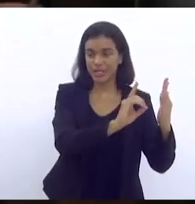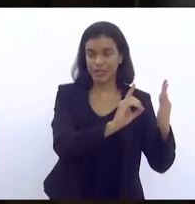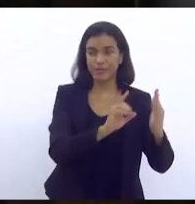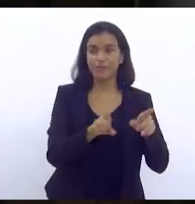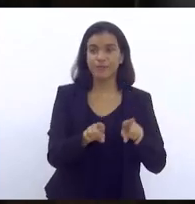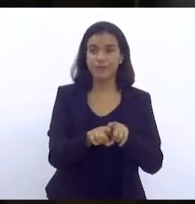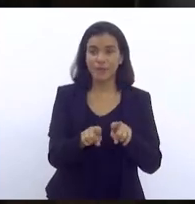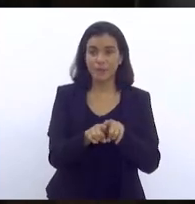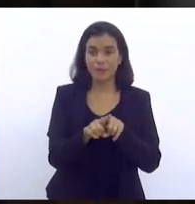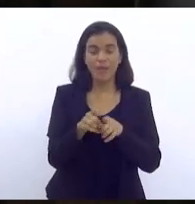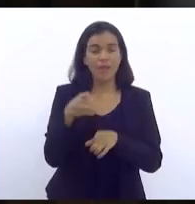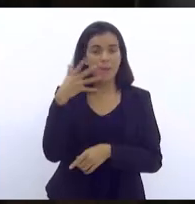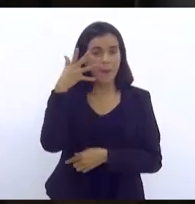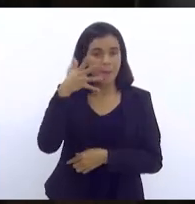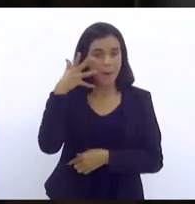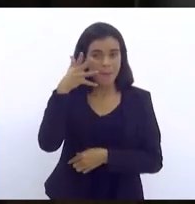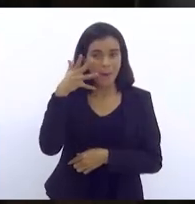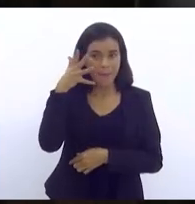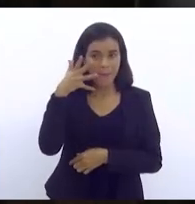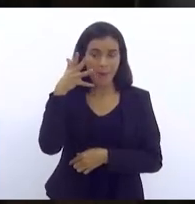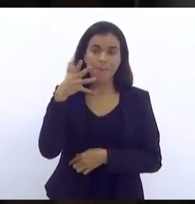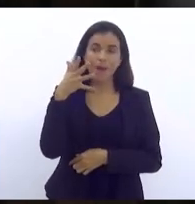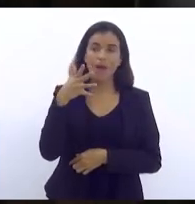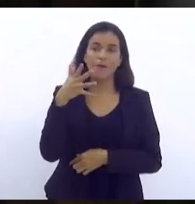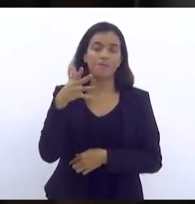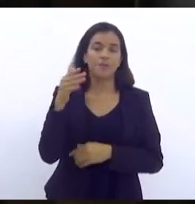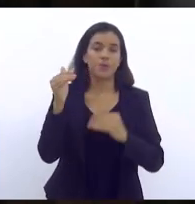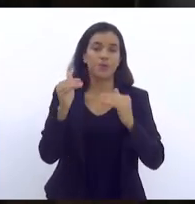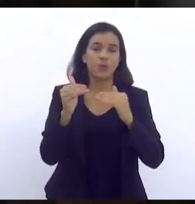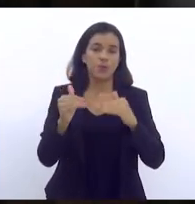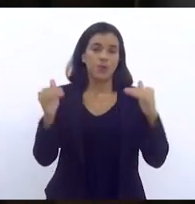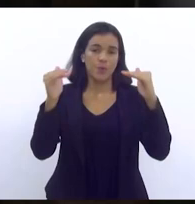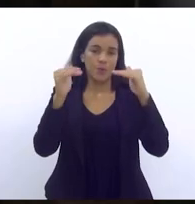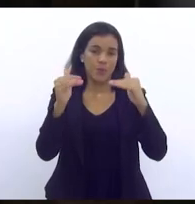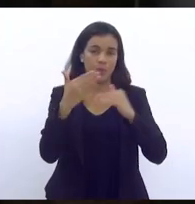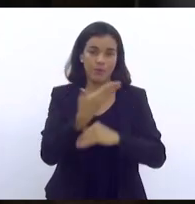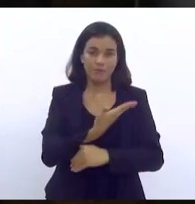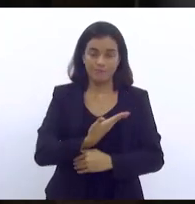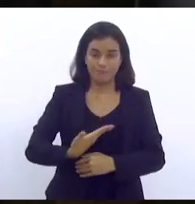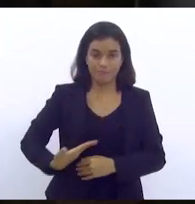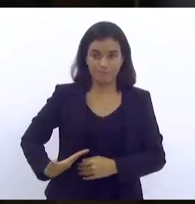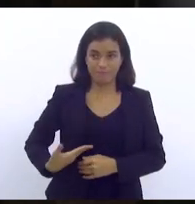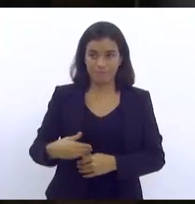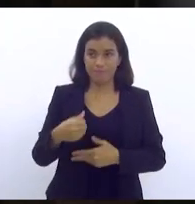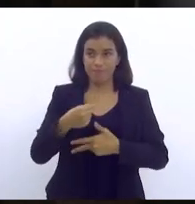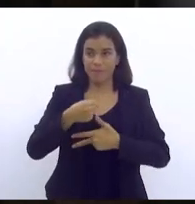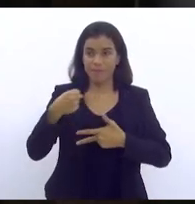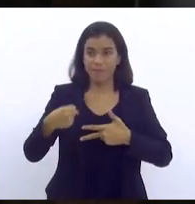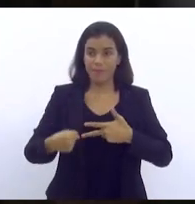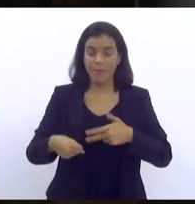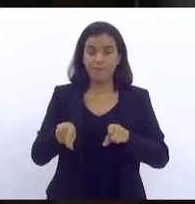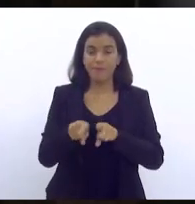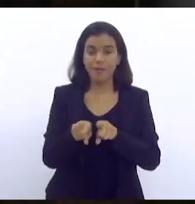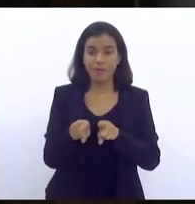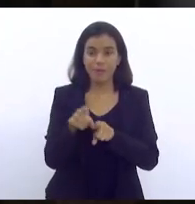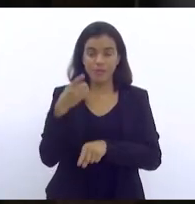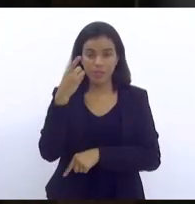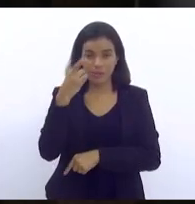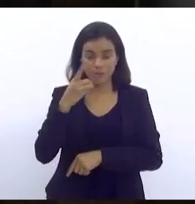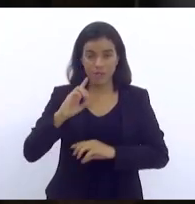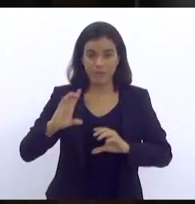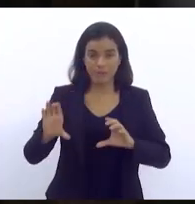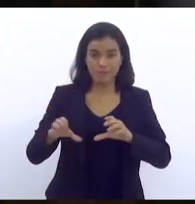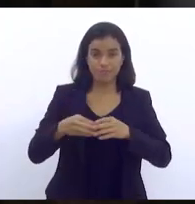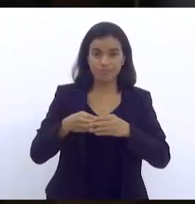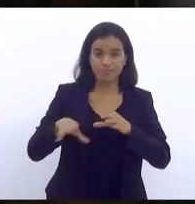primeiras falas da mesa que serão por parte do poder público eh e também dos deputados dessa